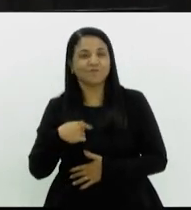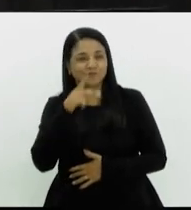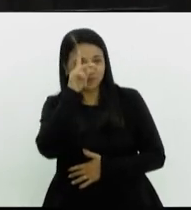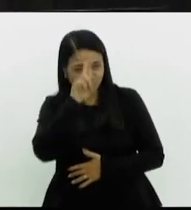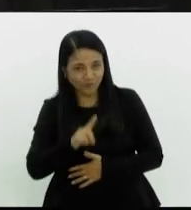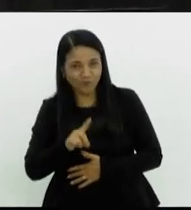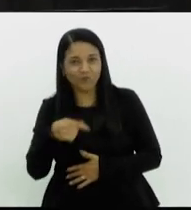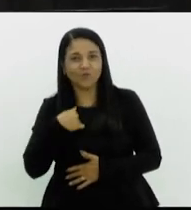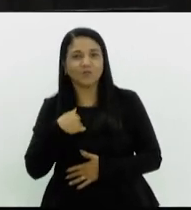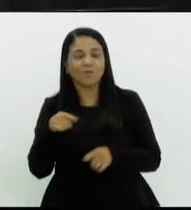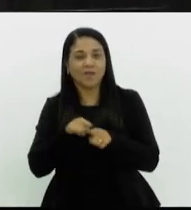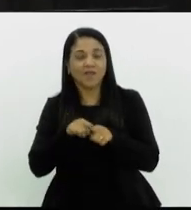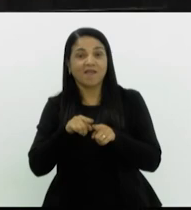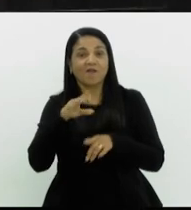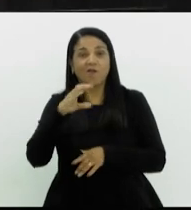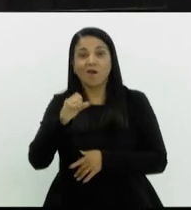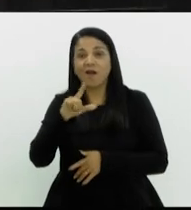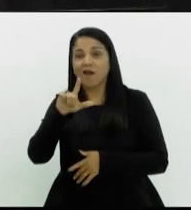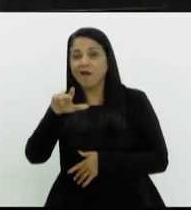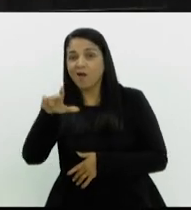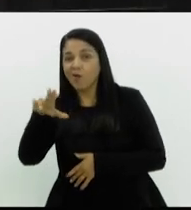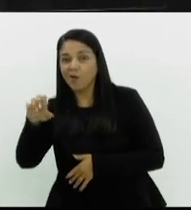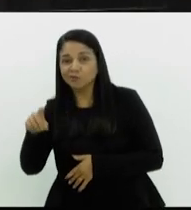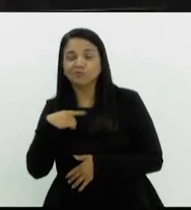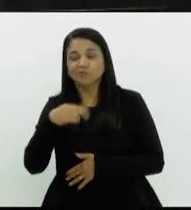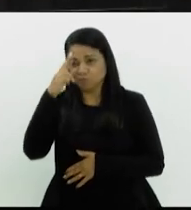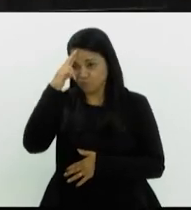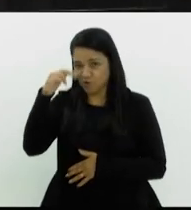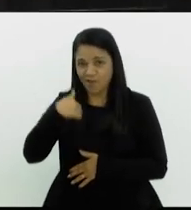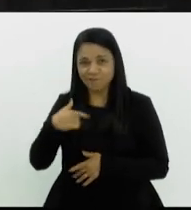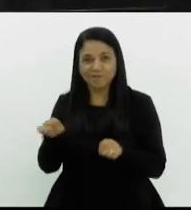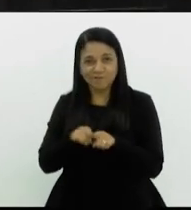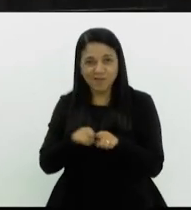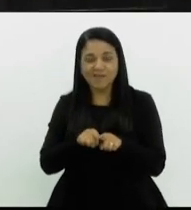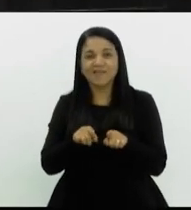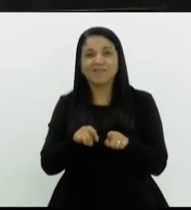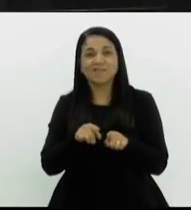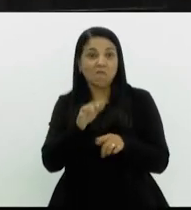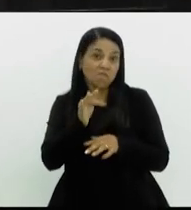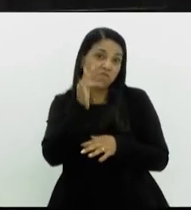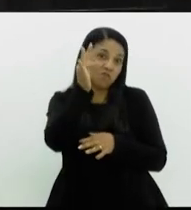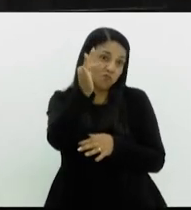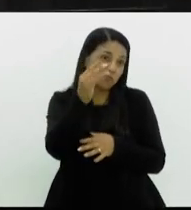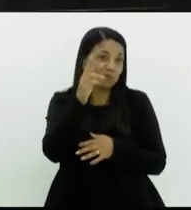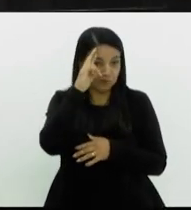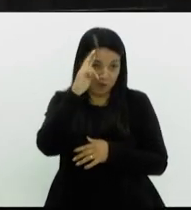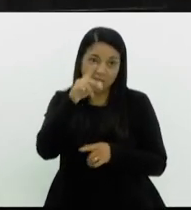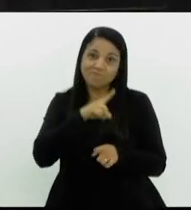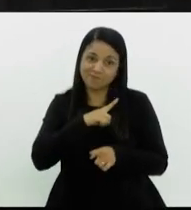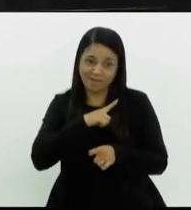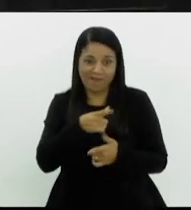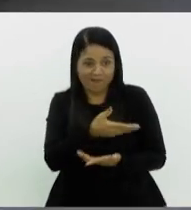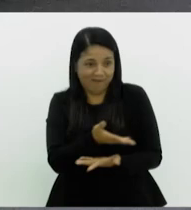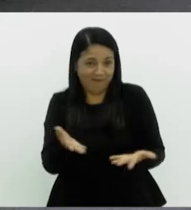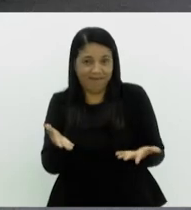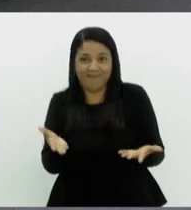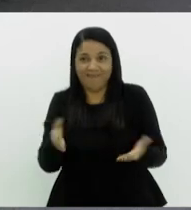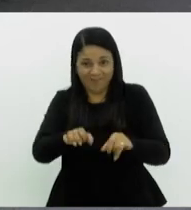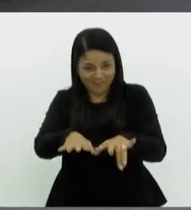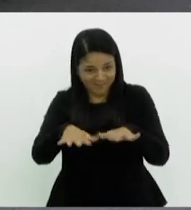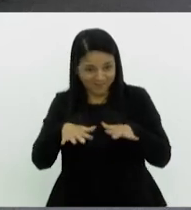chefe. O Cláudio foi meu chefe. Tem vários chefes aqui. Pode ter até futuro chefe, né? Quem sabe?